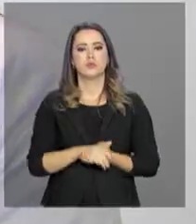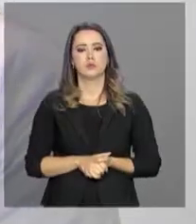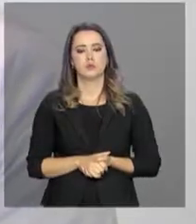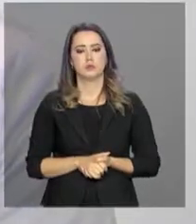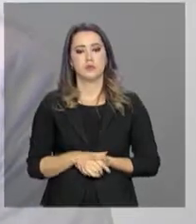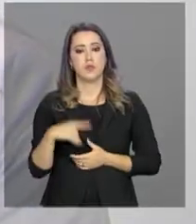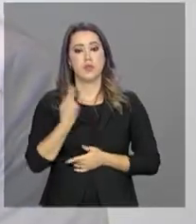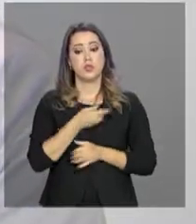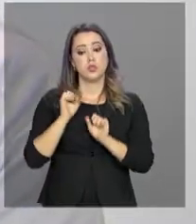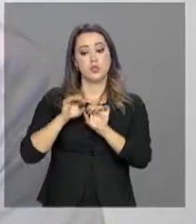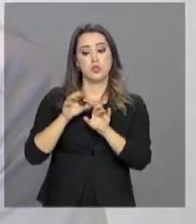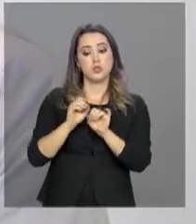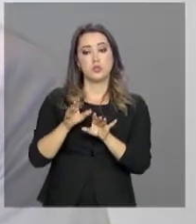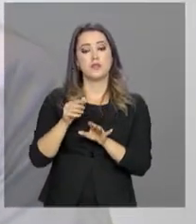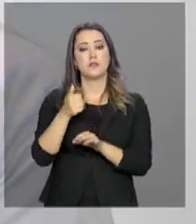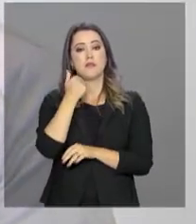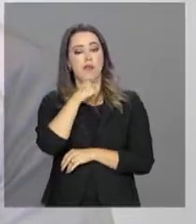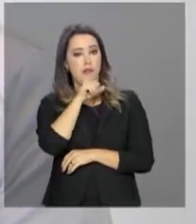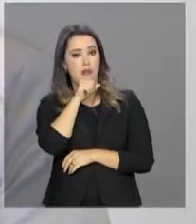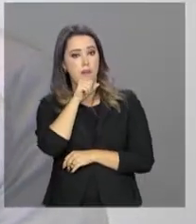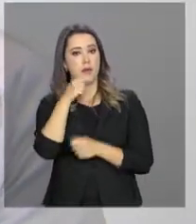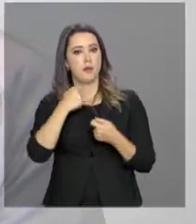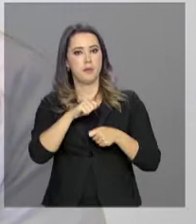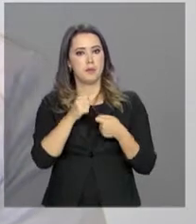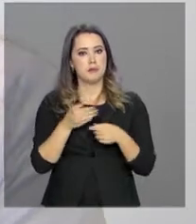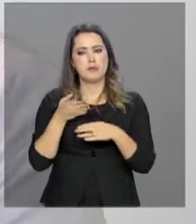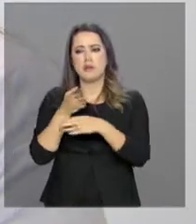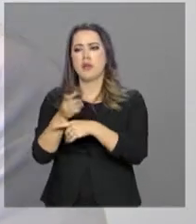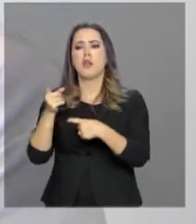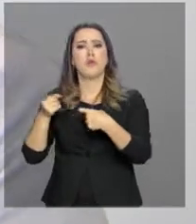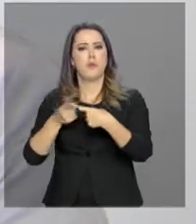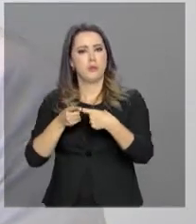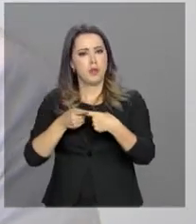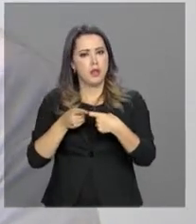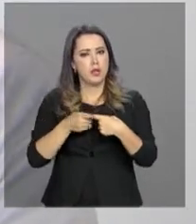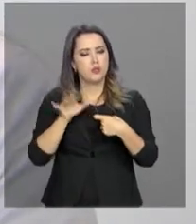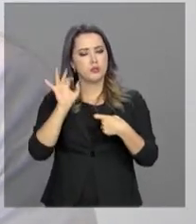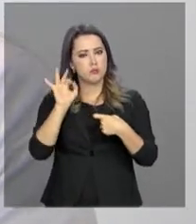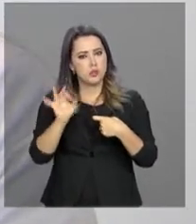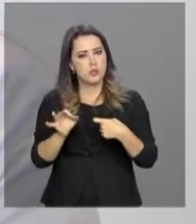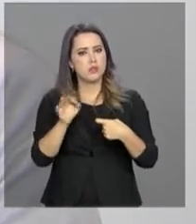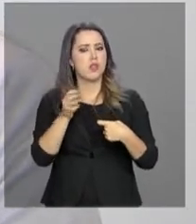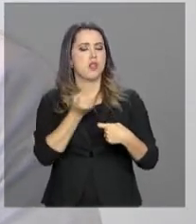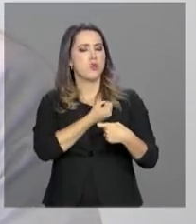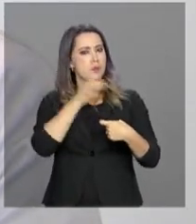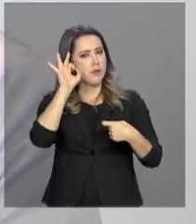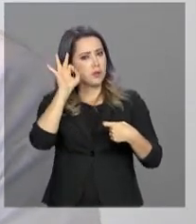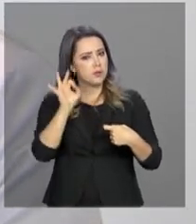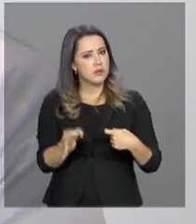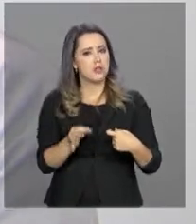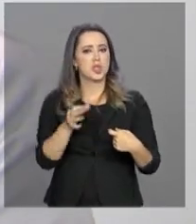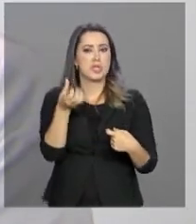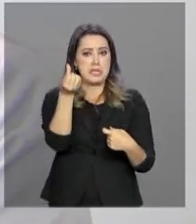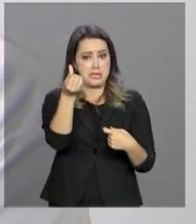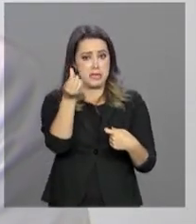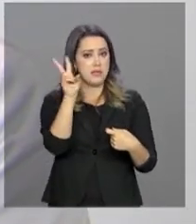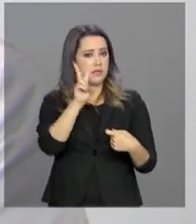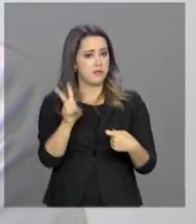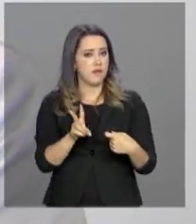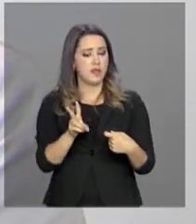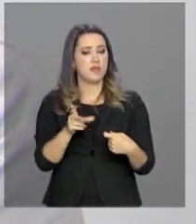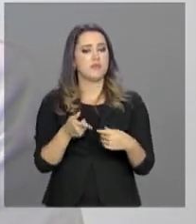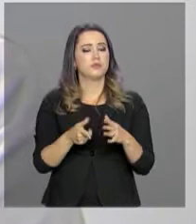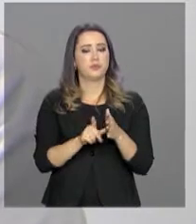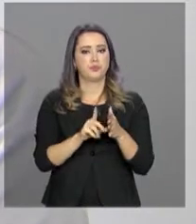orienta que a mãe faça o pré-natal adequado com consultas que a quantidade é pelo menos seis consultas de pré